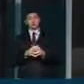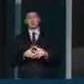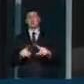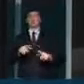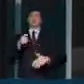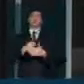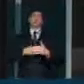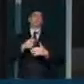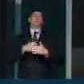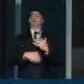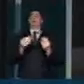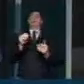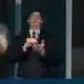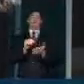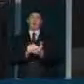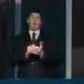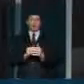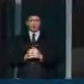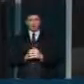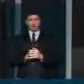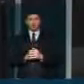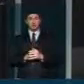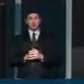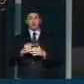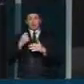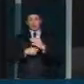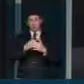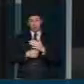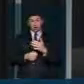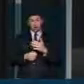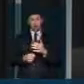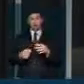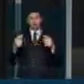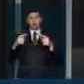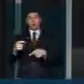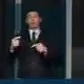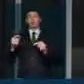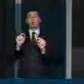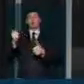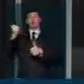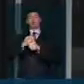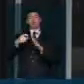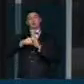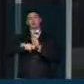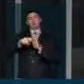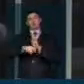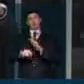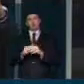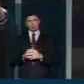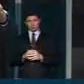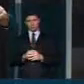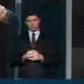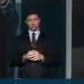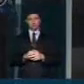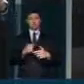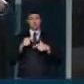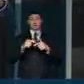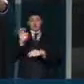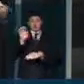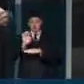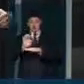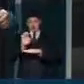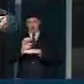lutas a serem travadas. A luta, senhor presidente, contra a substituição tributária, uma ação que os